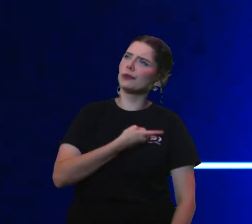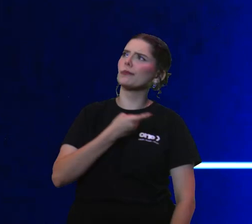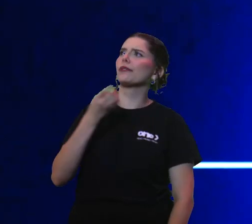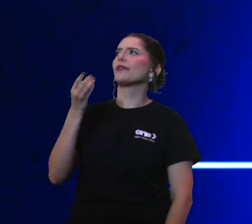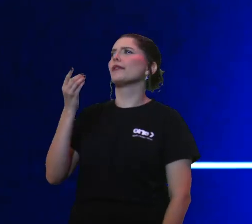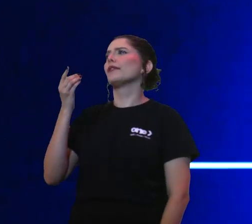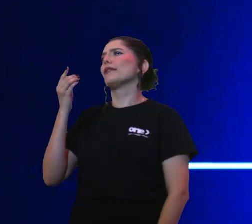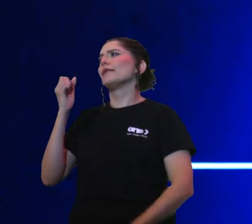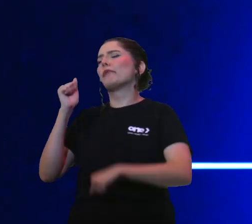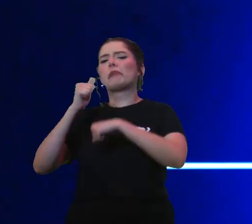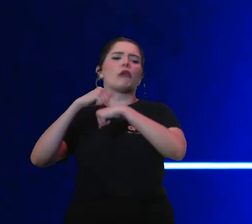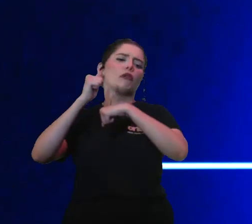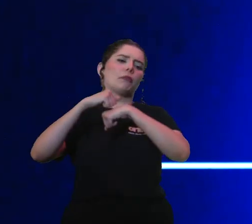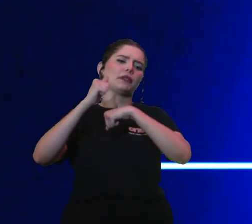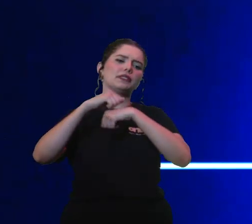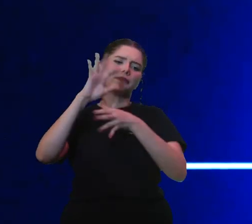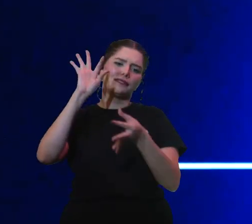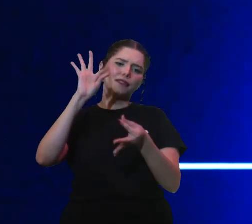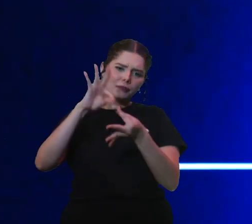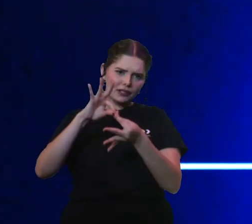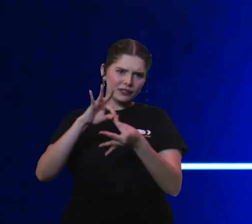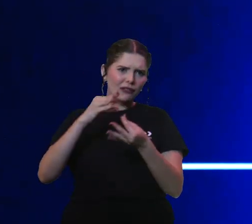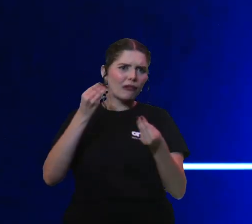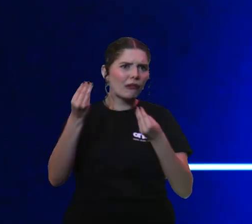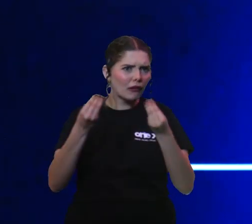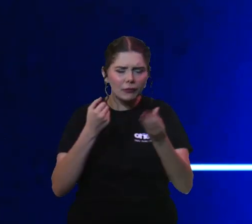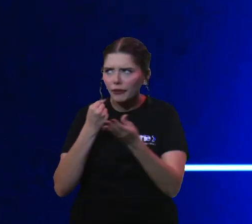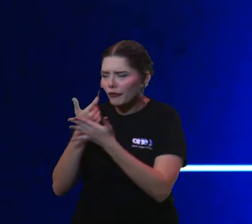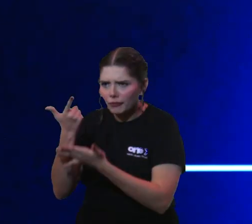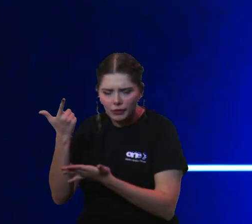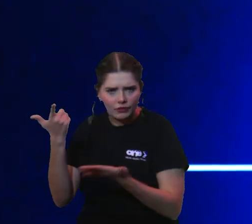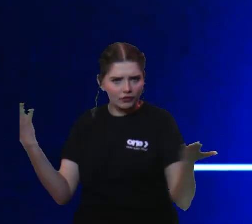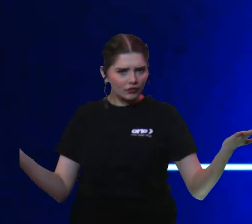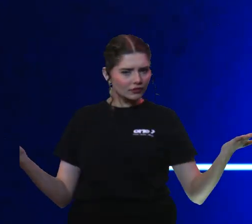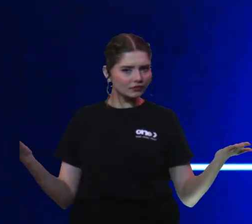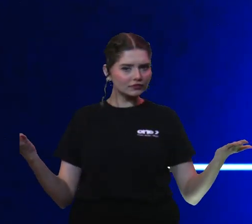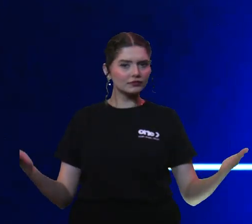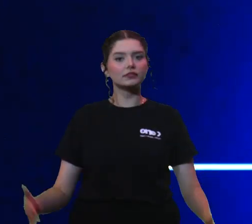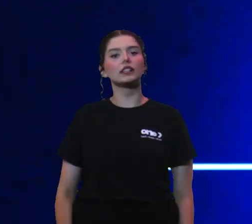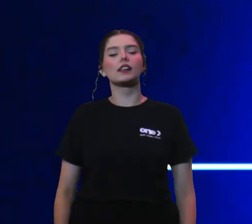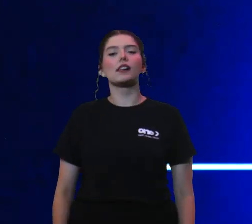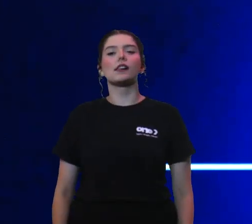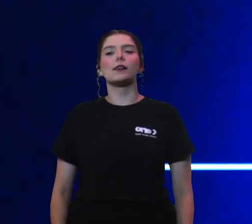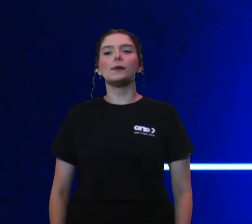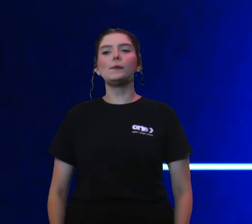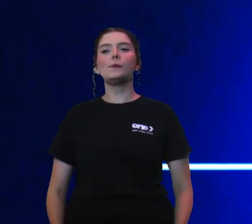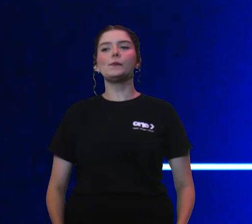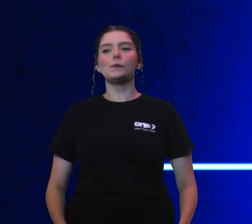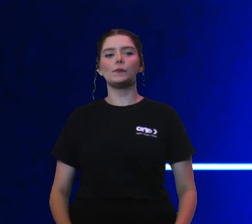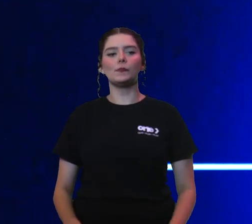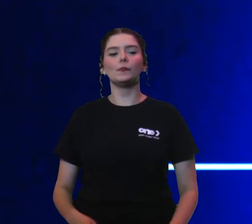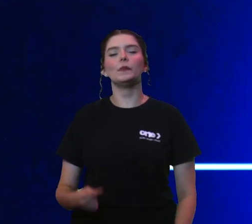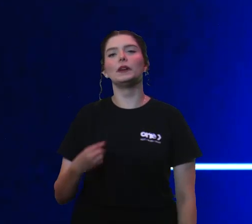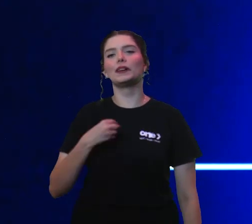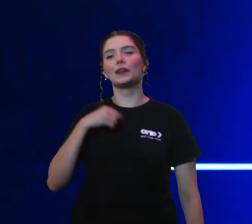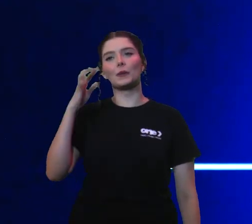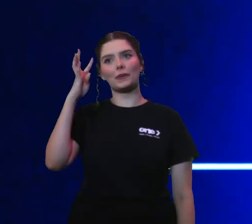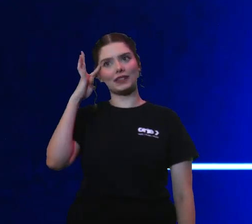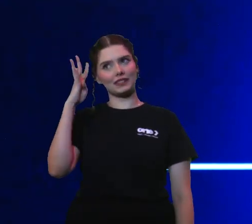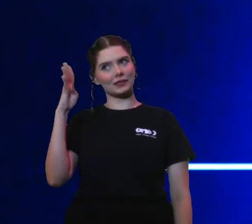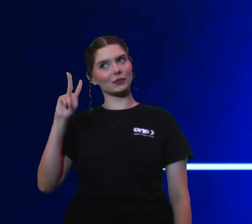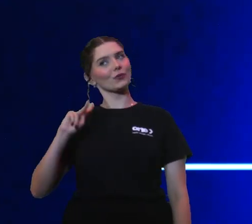sou pobre, como é que eu compro roupa? Não faz sentido. Quando eu penso de uma maneira